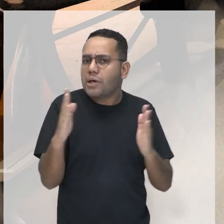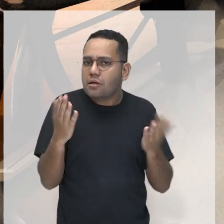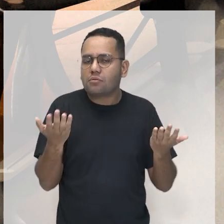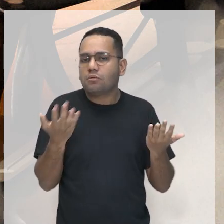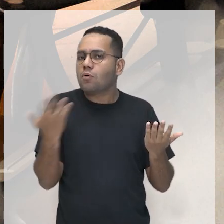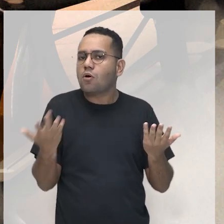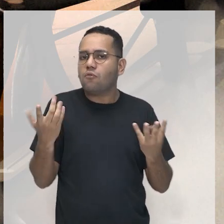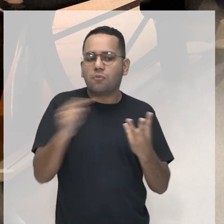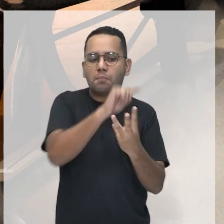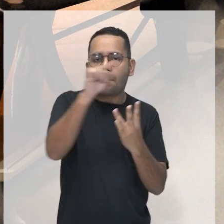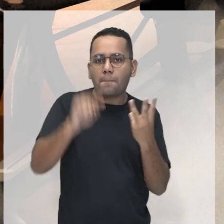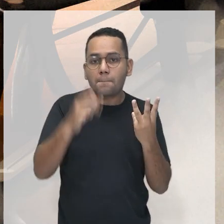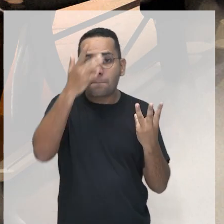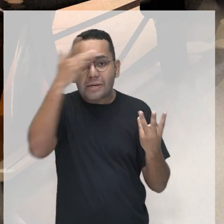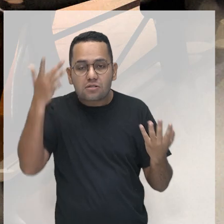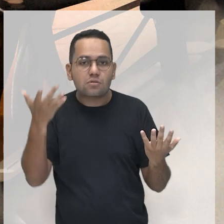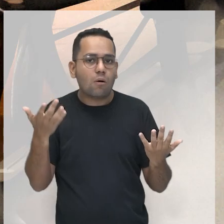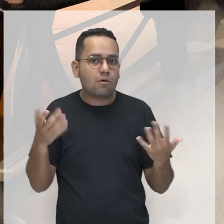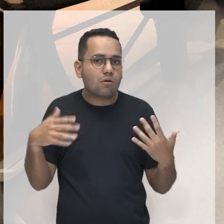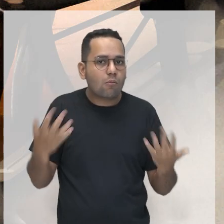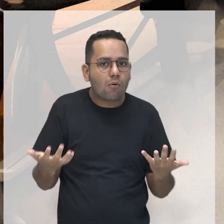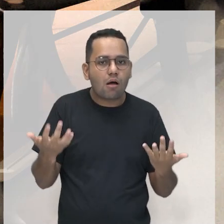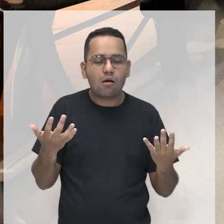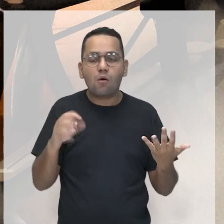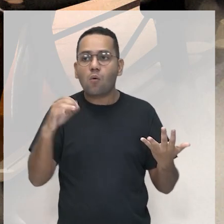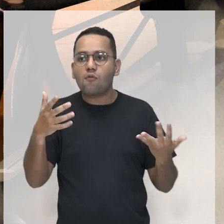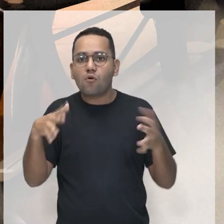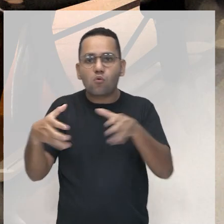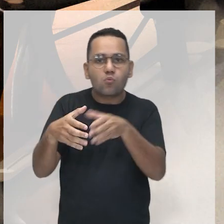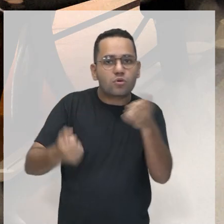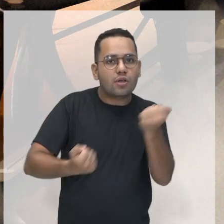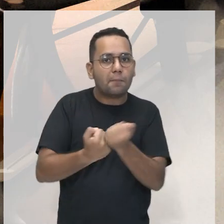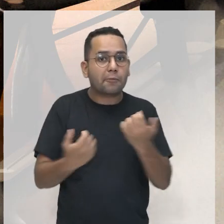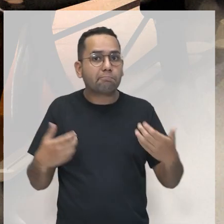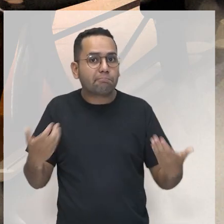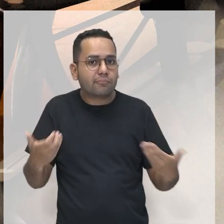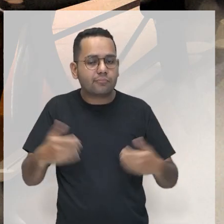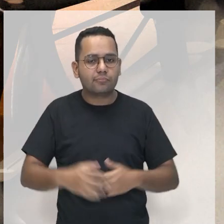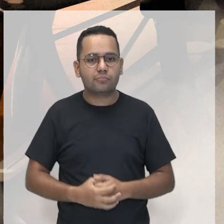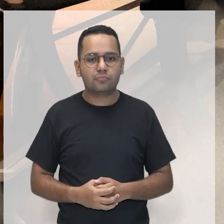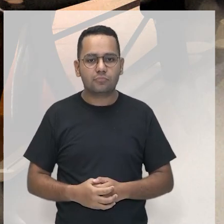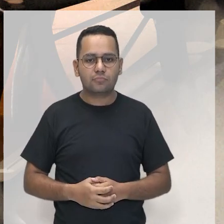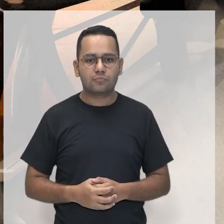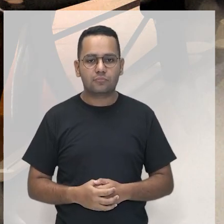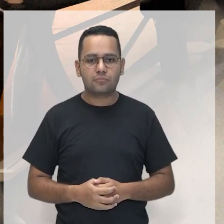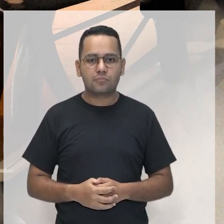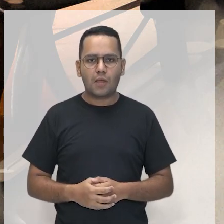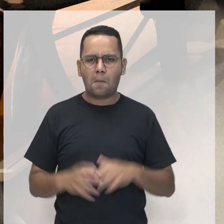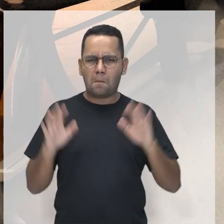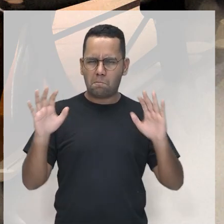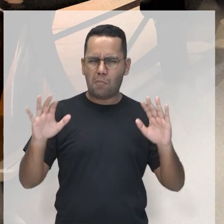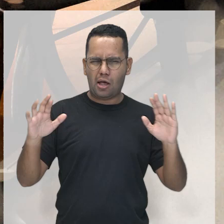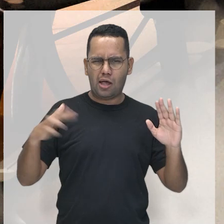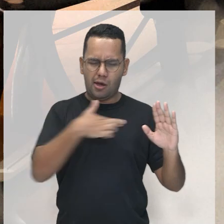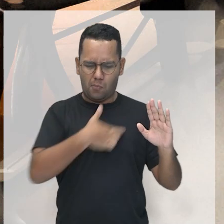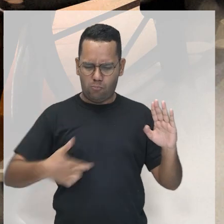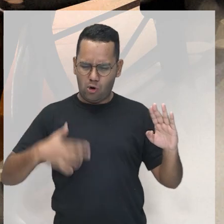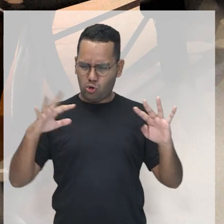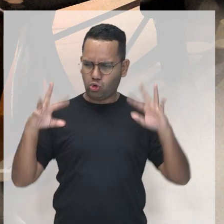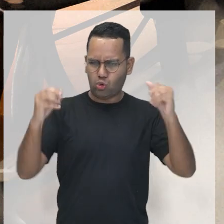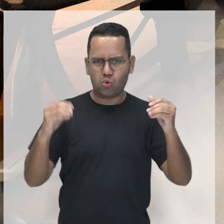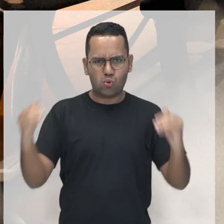desse movimento, quem aderiu ao movimento e se realmente essa república foi adotada por todos os brasileiros de uma